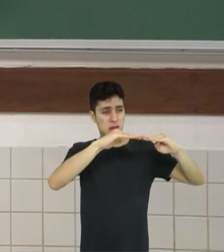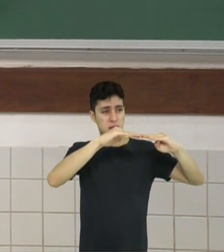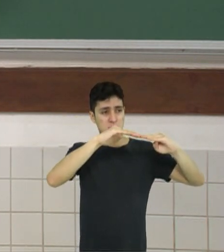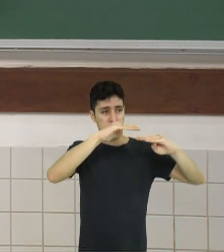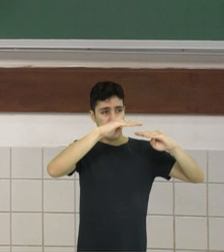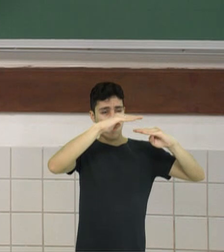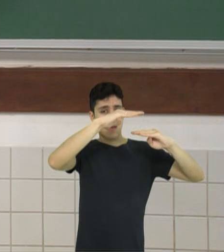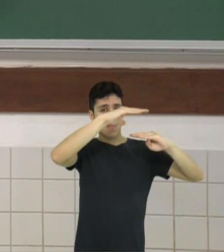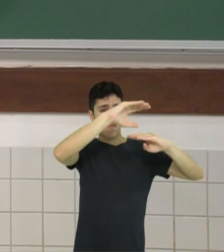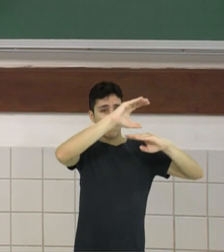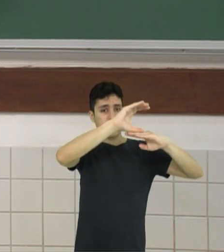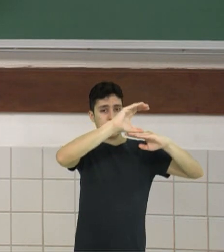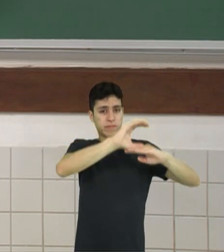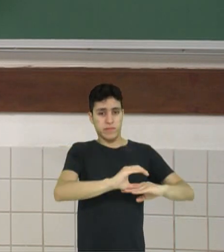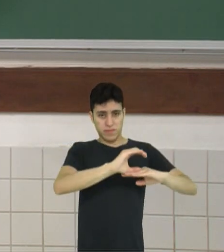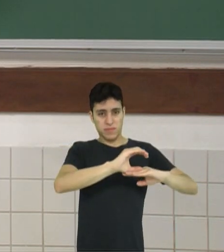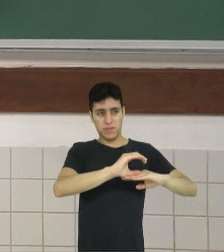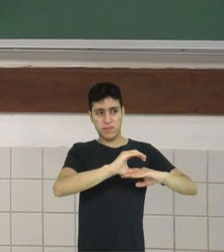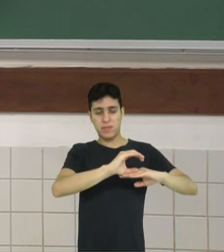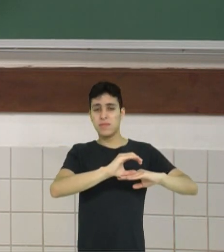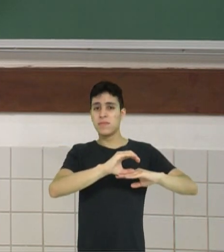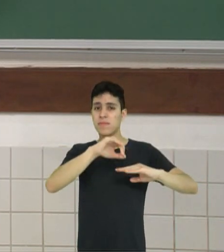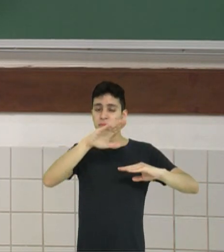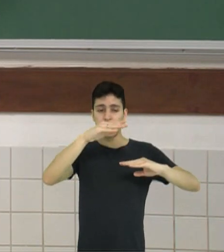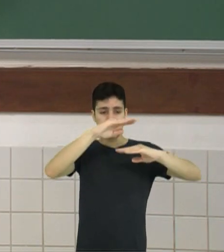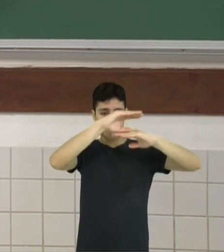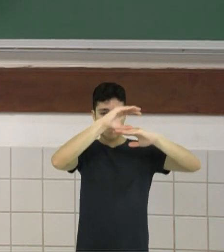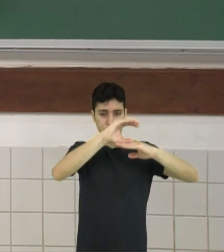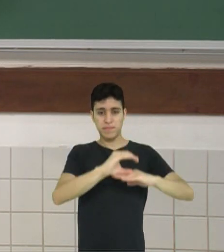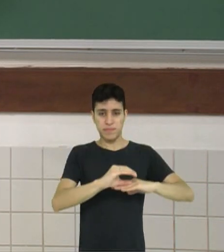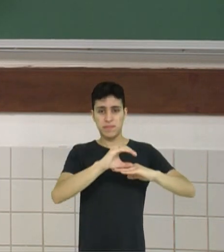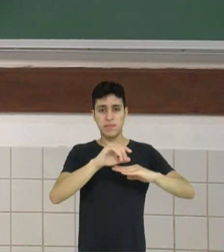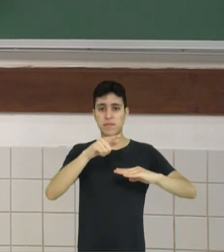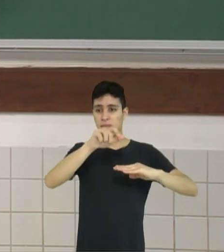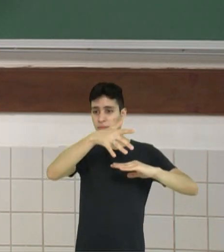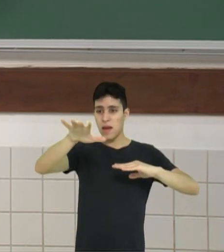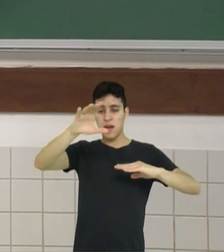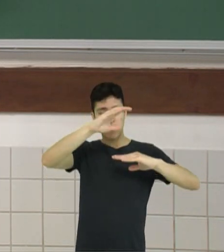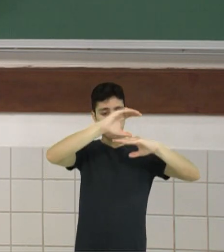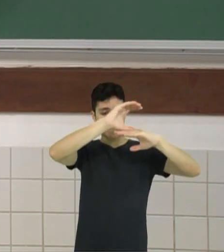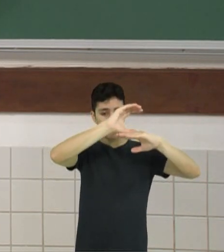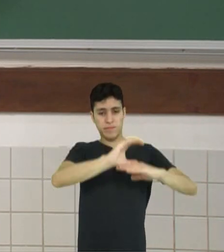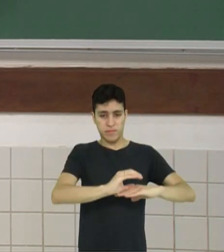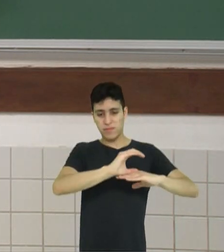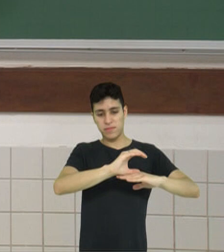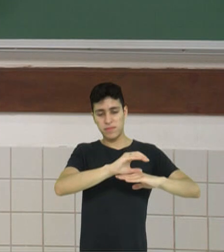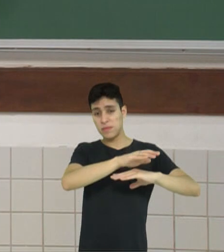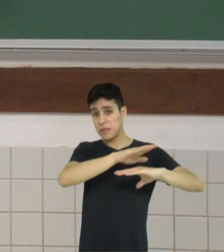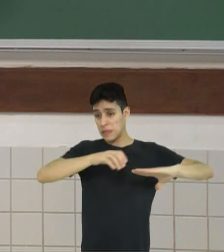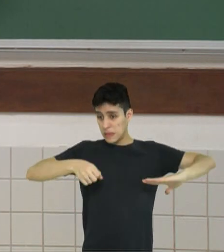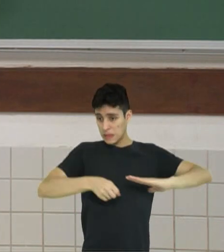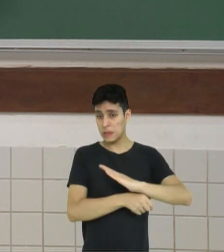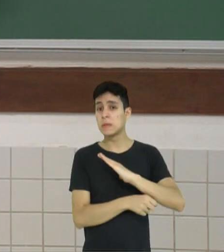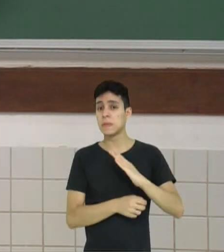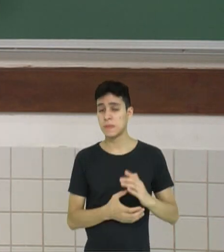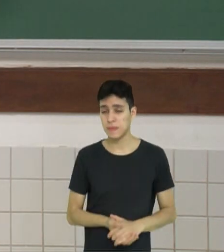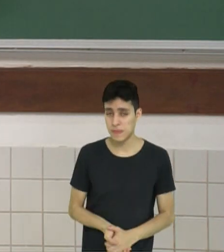grande que a crosta acabou deprimindo, houve uma depressão absoluta agora, muitas